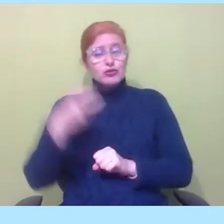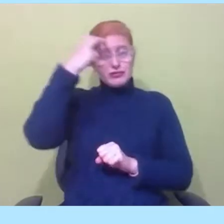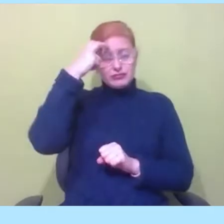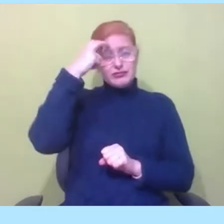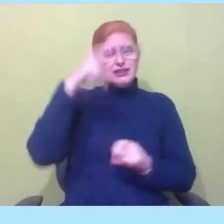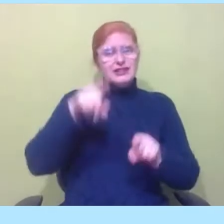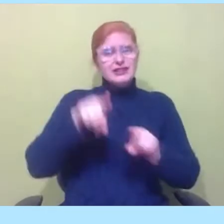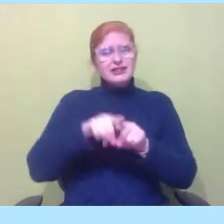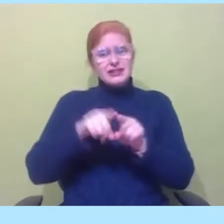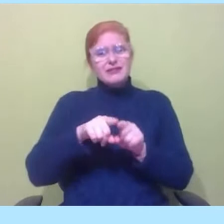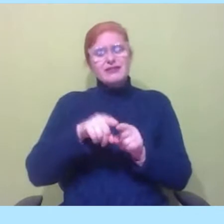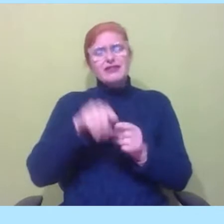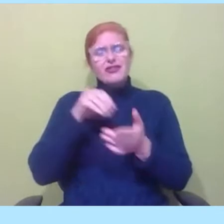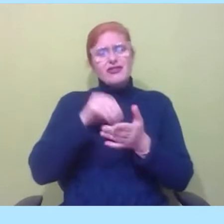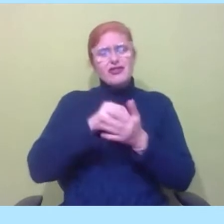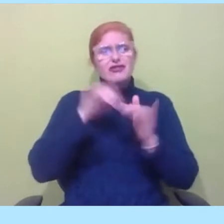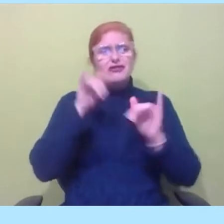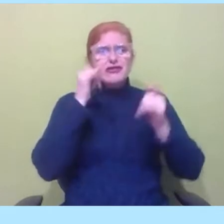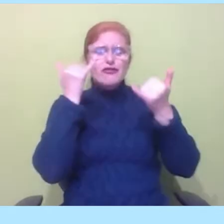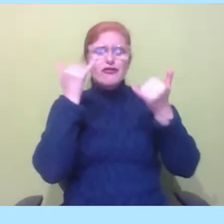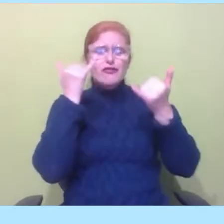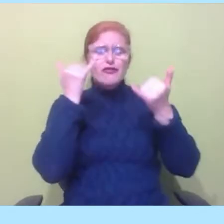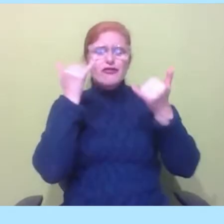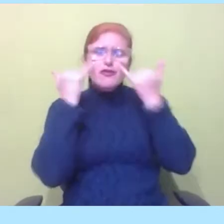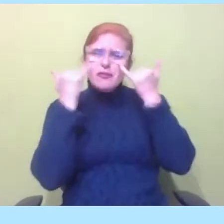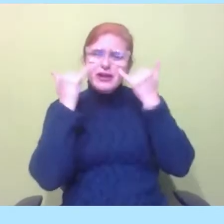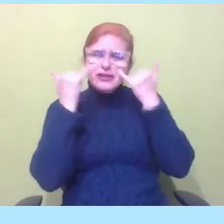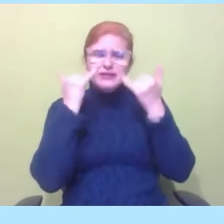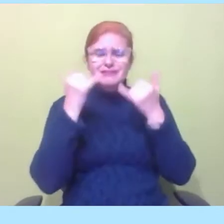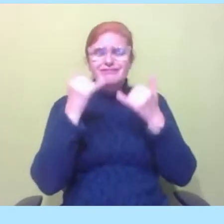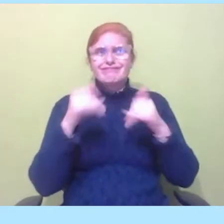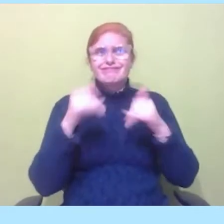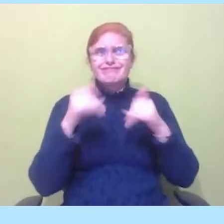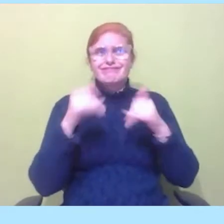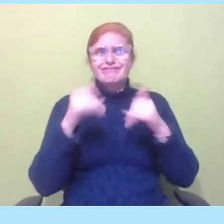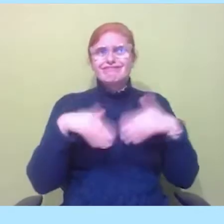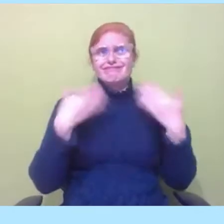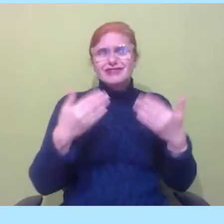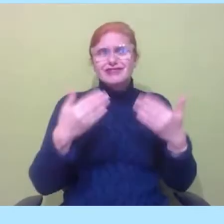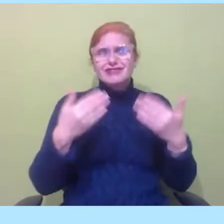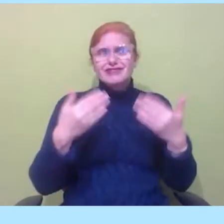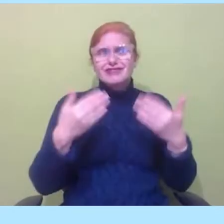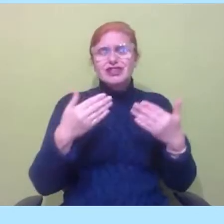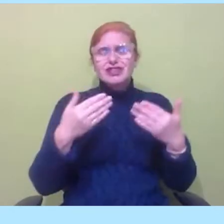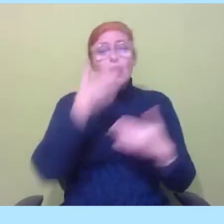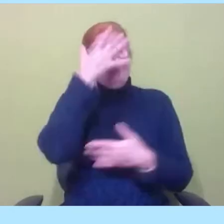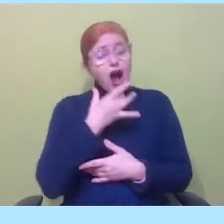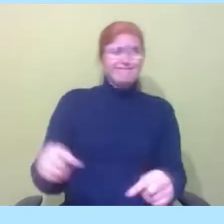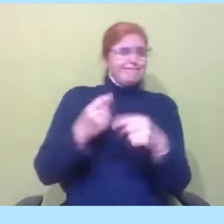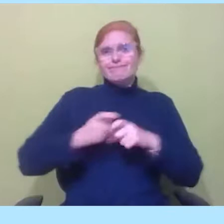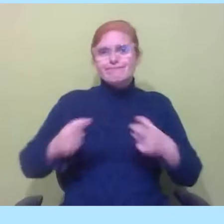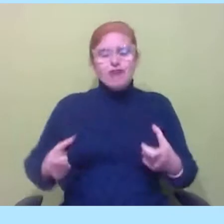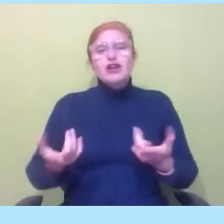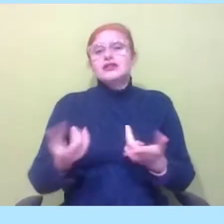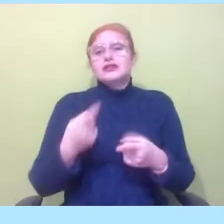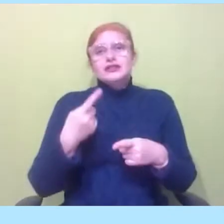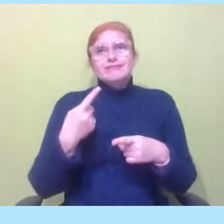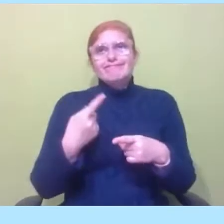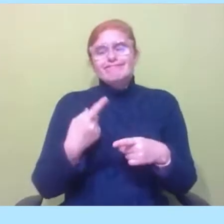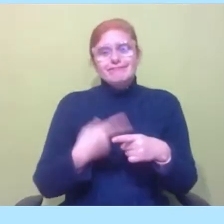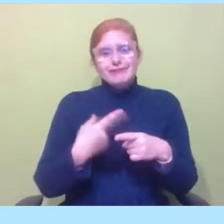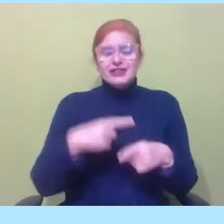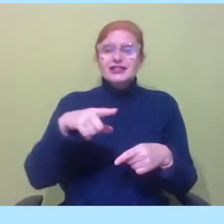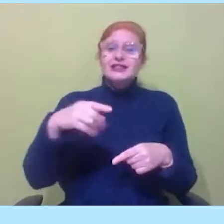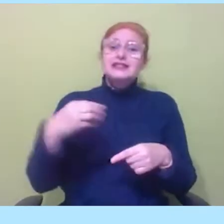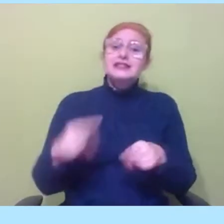eu acredito que isso é um desafio muito grande para a gente. Acho que existe isso. Ao mesmo tempo que existe um apego à verdade,